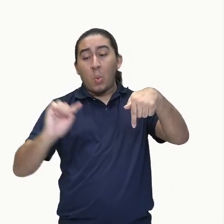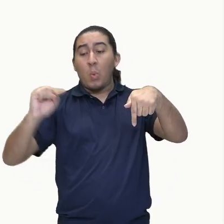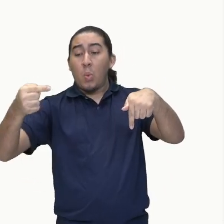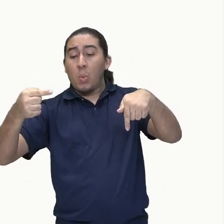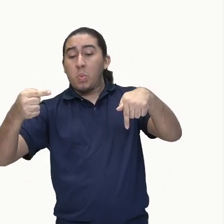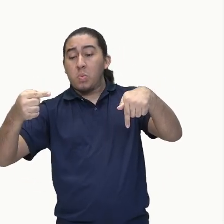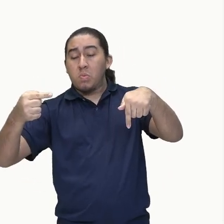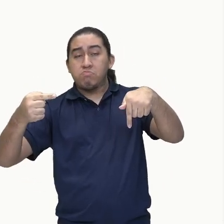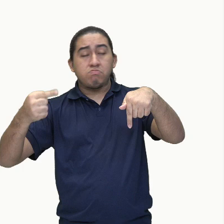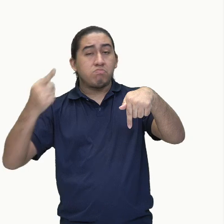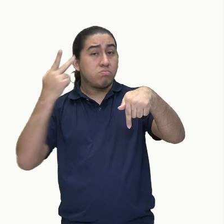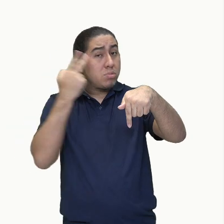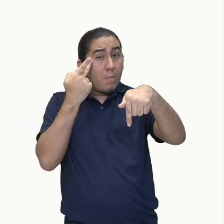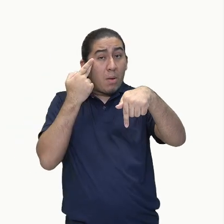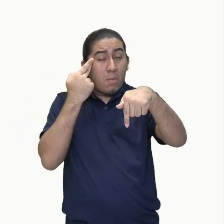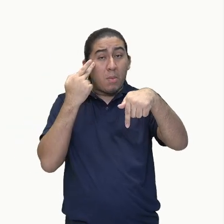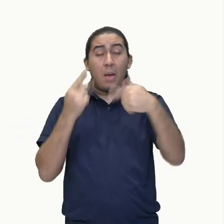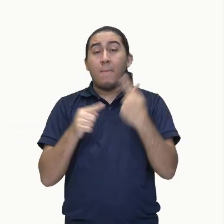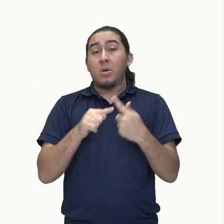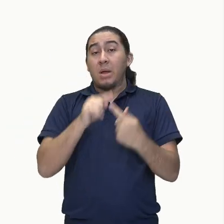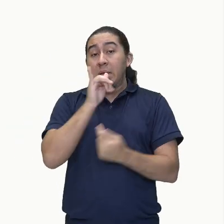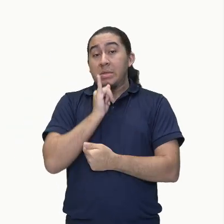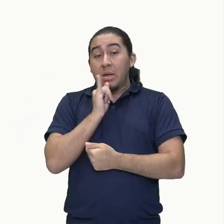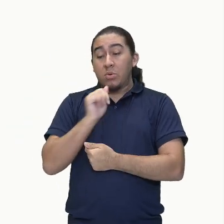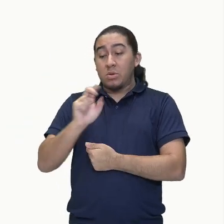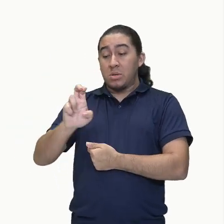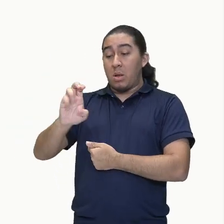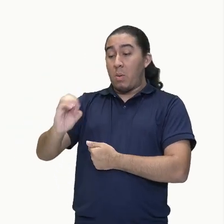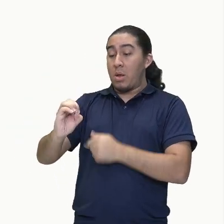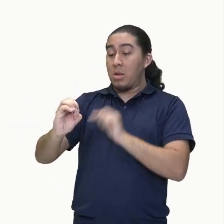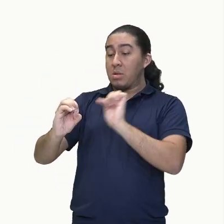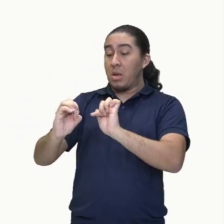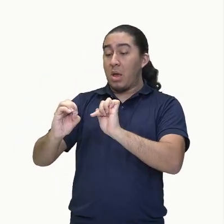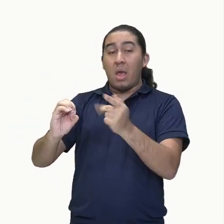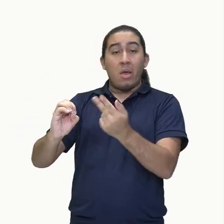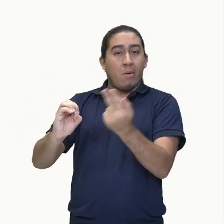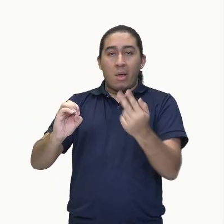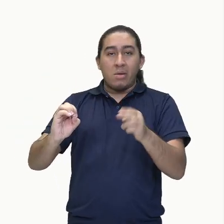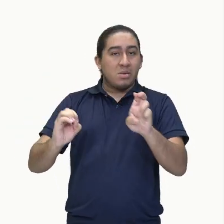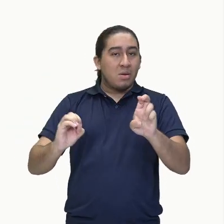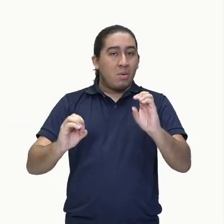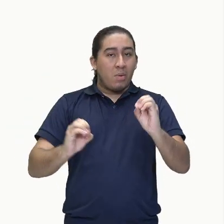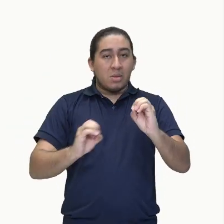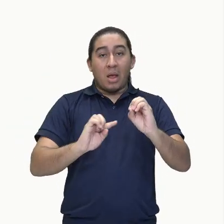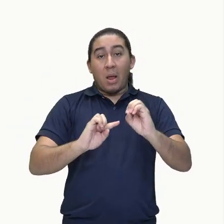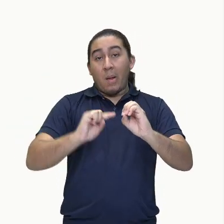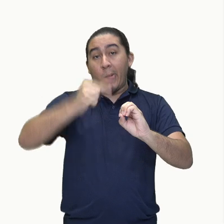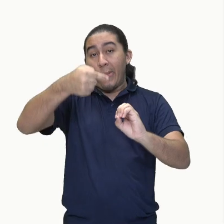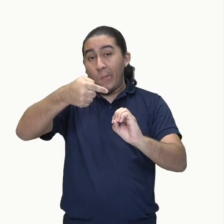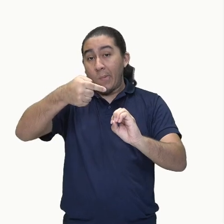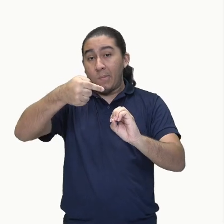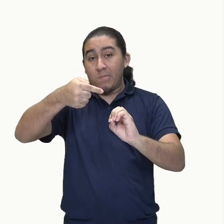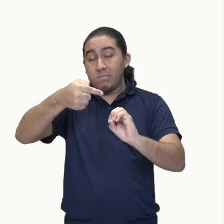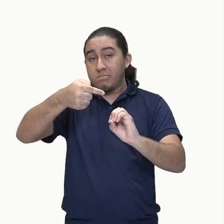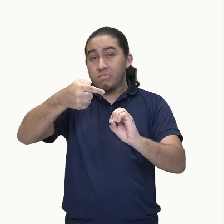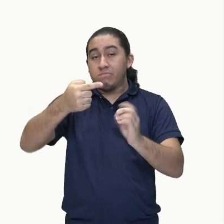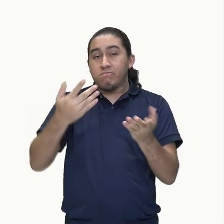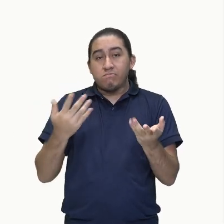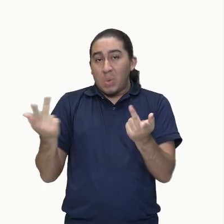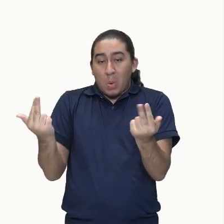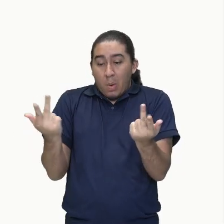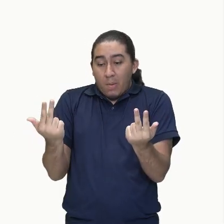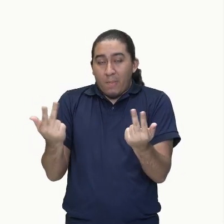se eu escrever o número 50, isso aqui é a mesma coisa que 50 elevado à primeira